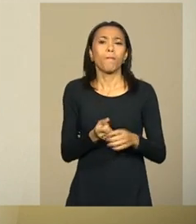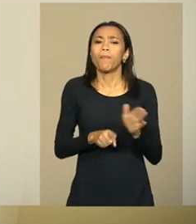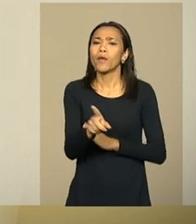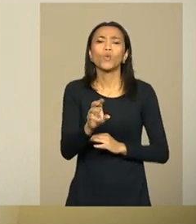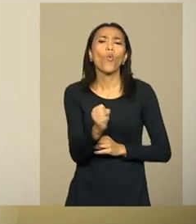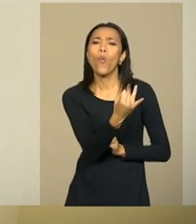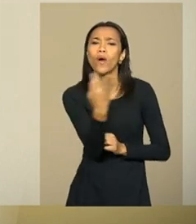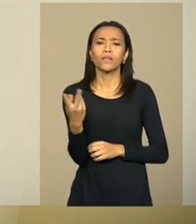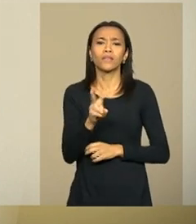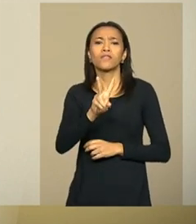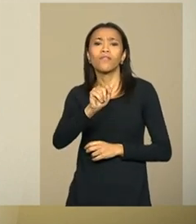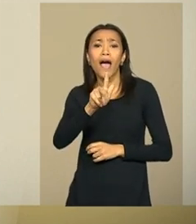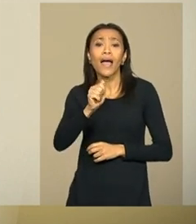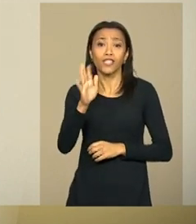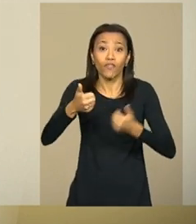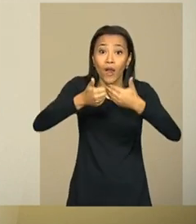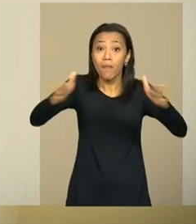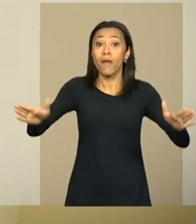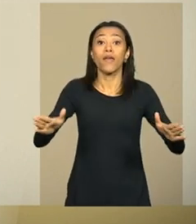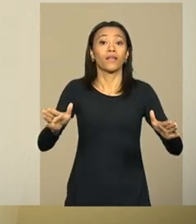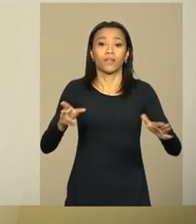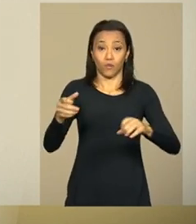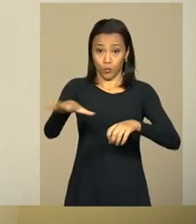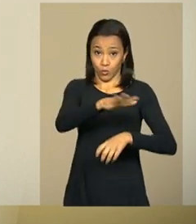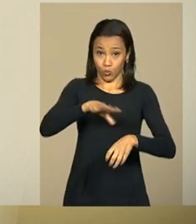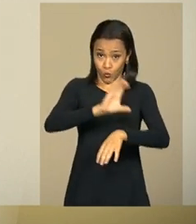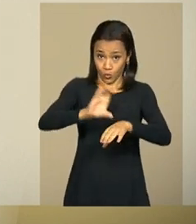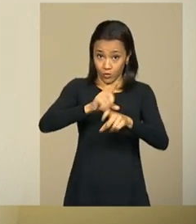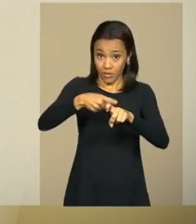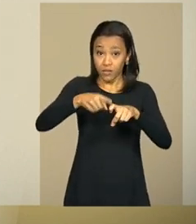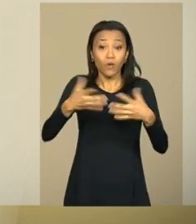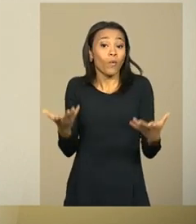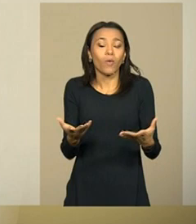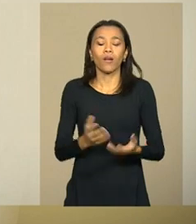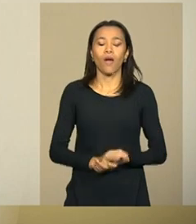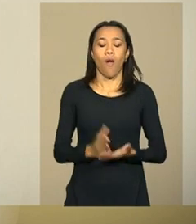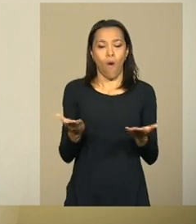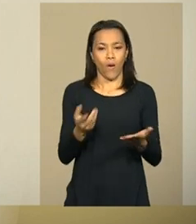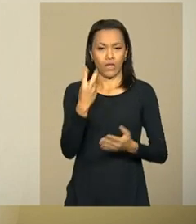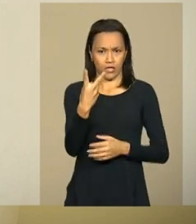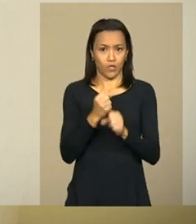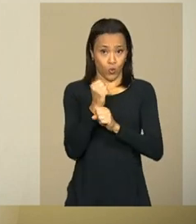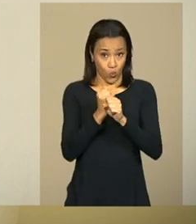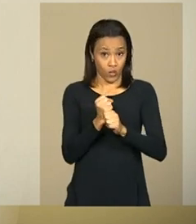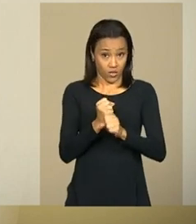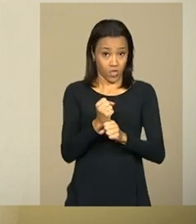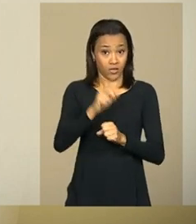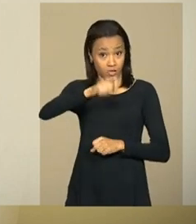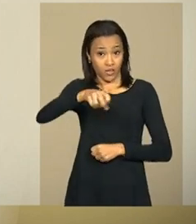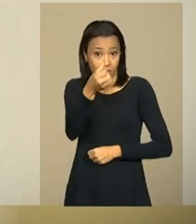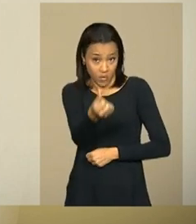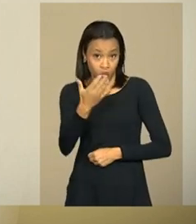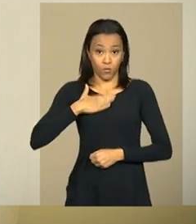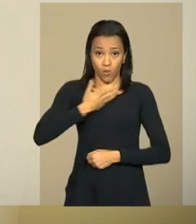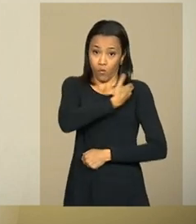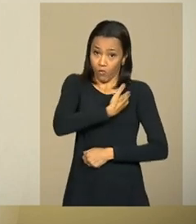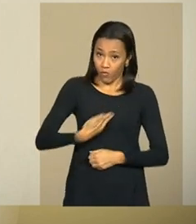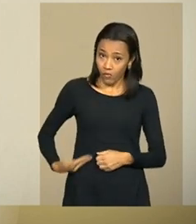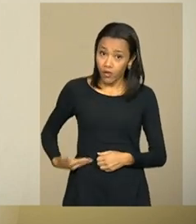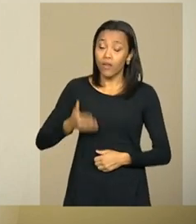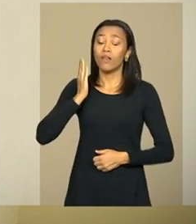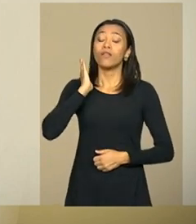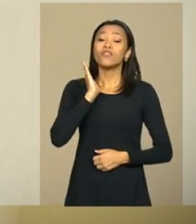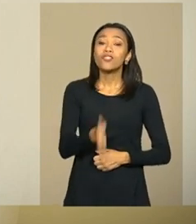foram abertas a mais nos cursos de medicina presidenta olha Luciano nesses 2 anos e meio do meu governo nós já criamos